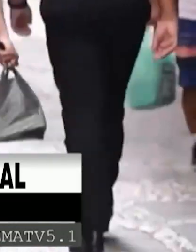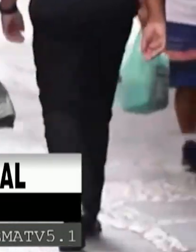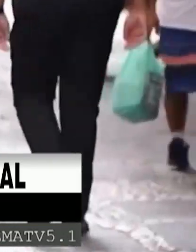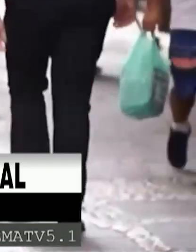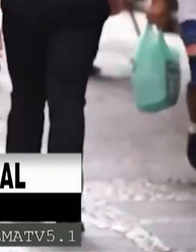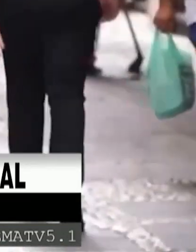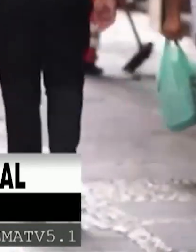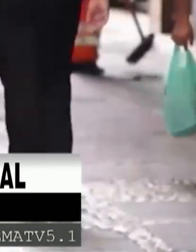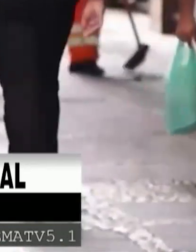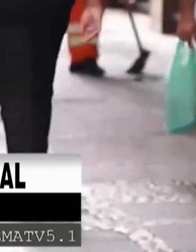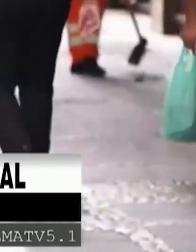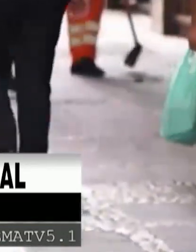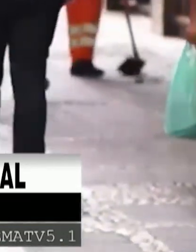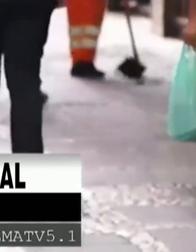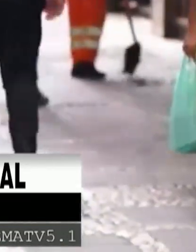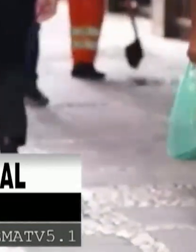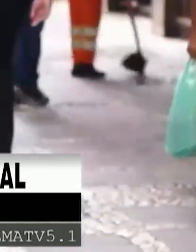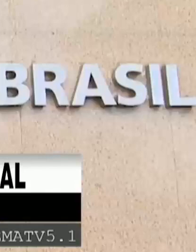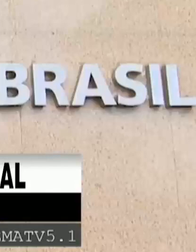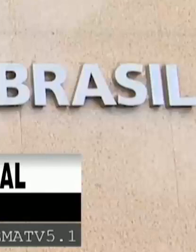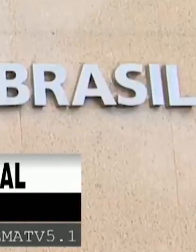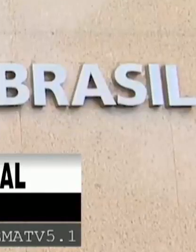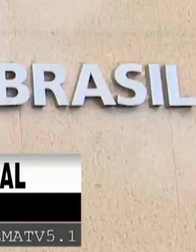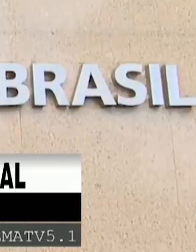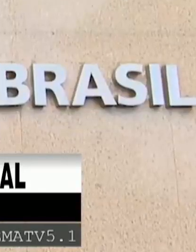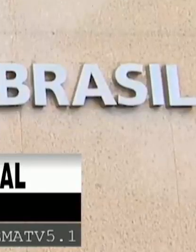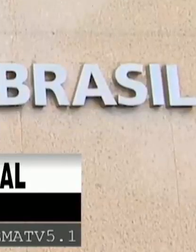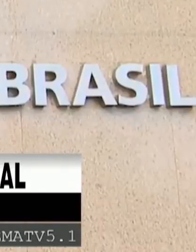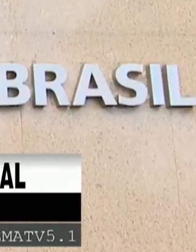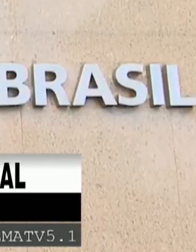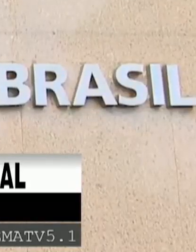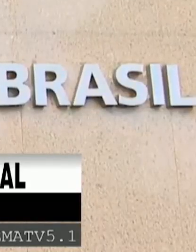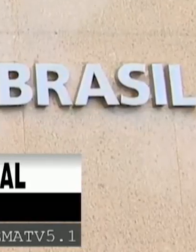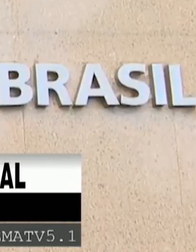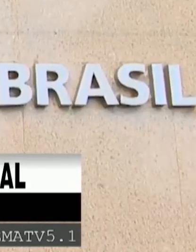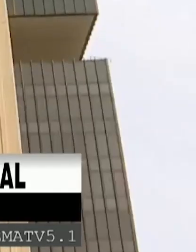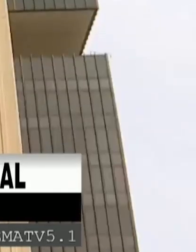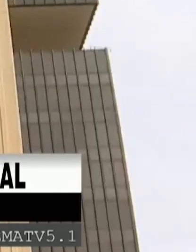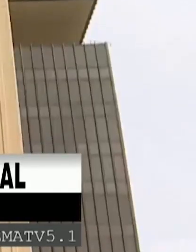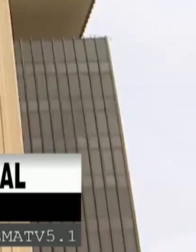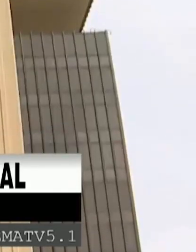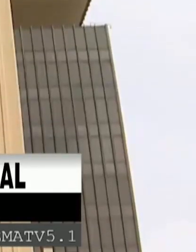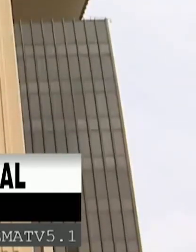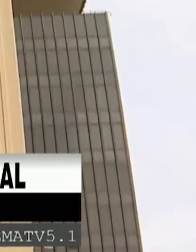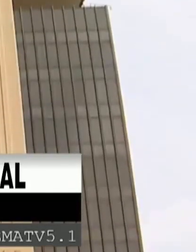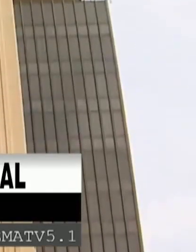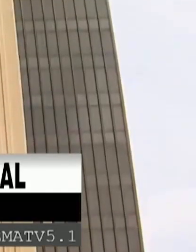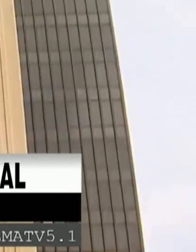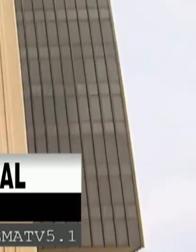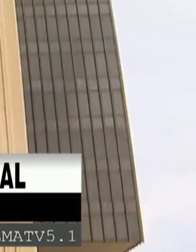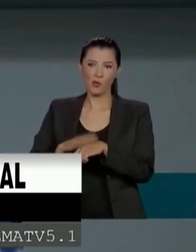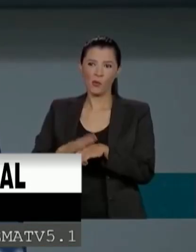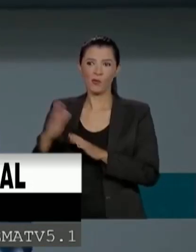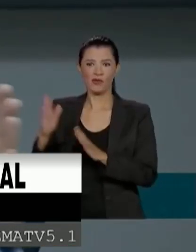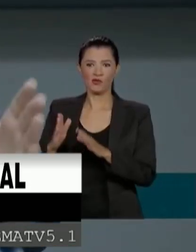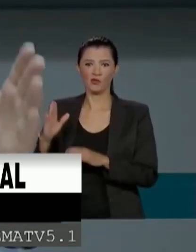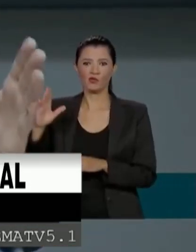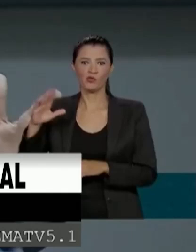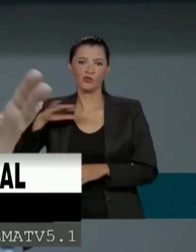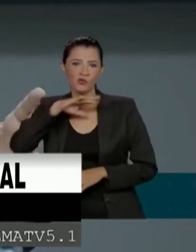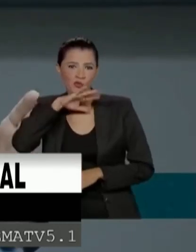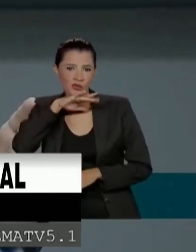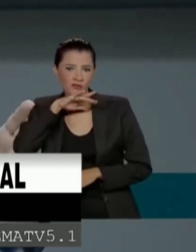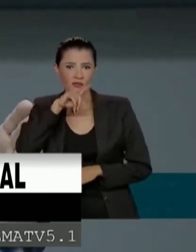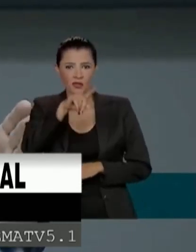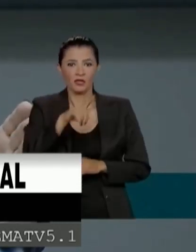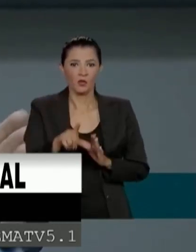considera que o país poderá formar uma espécie de colchão para atravessar momentos difíceis na economia. Você faz um